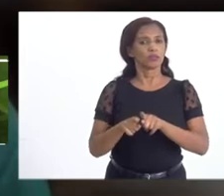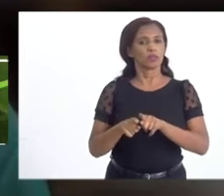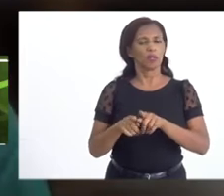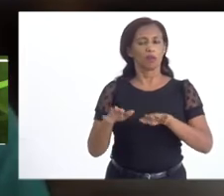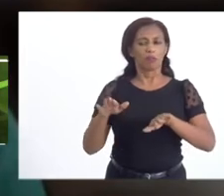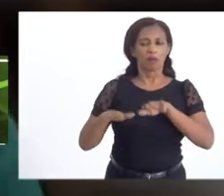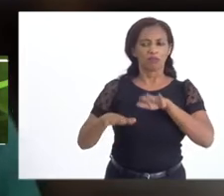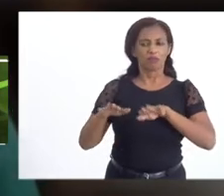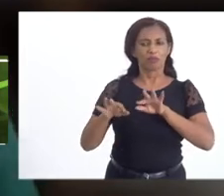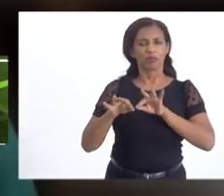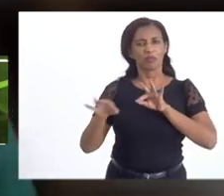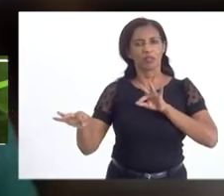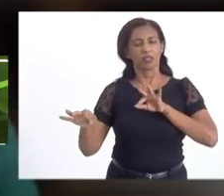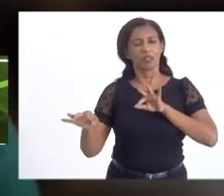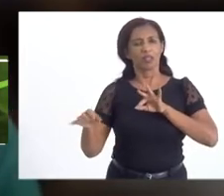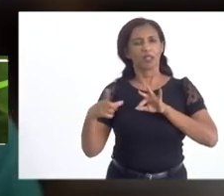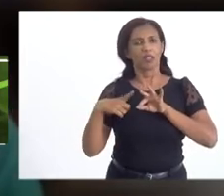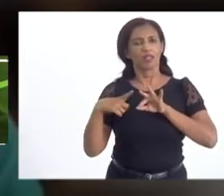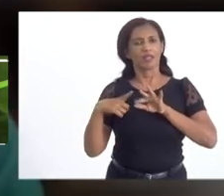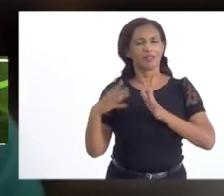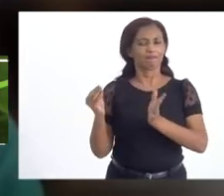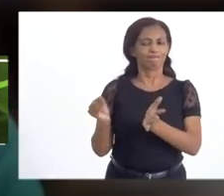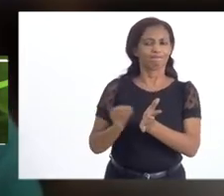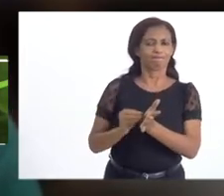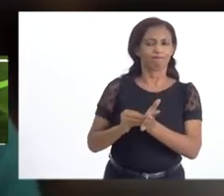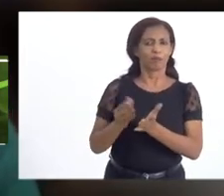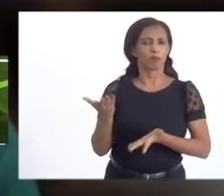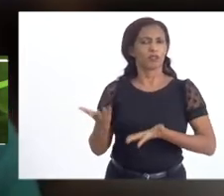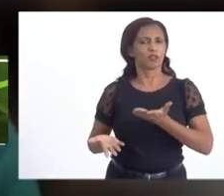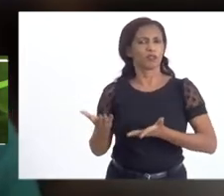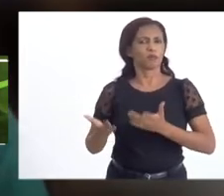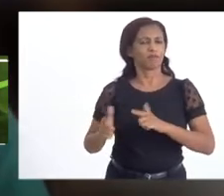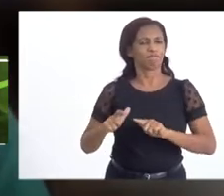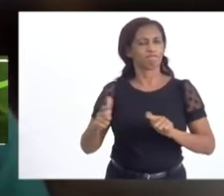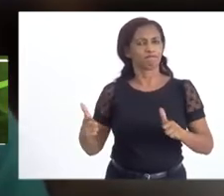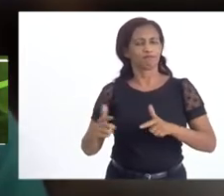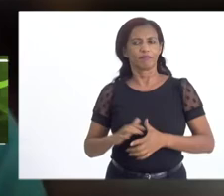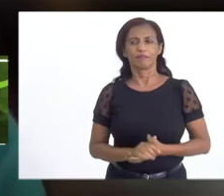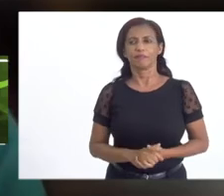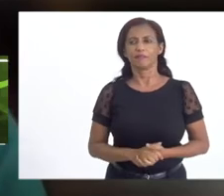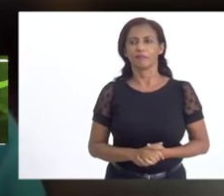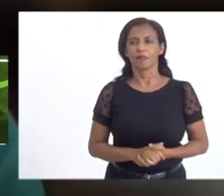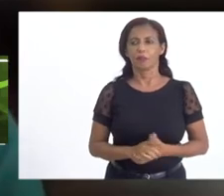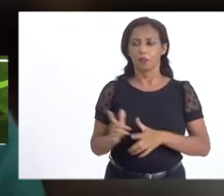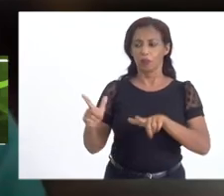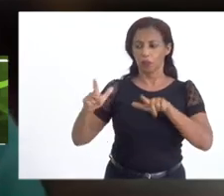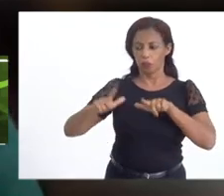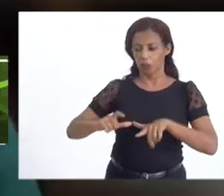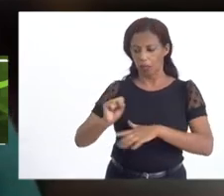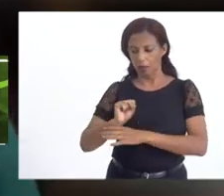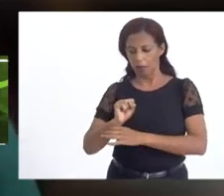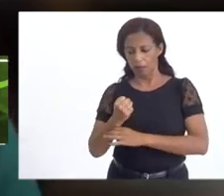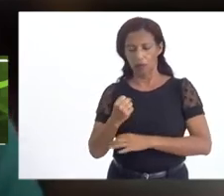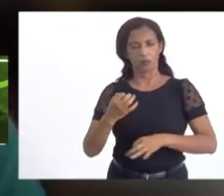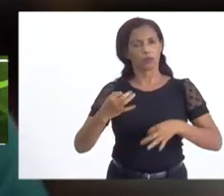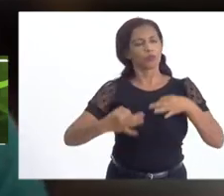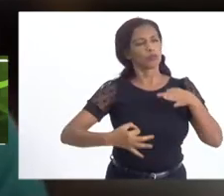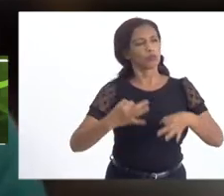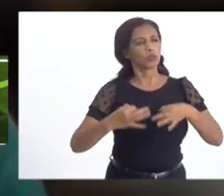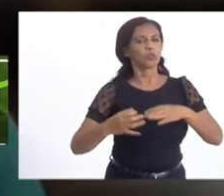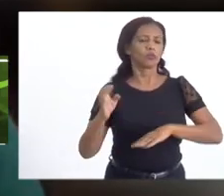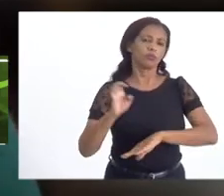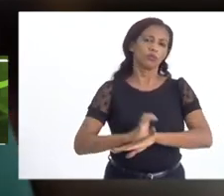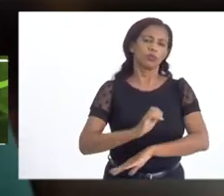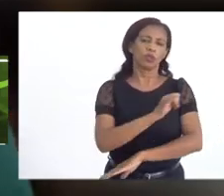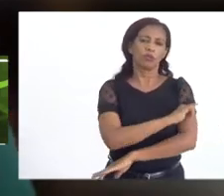médio e longo prazo você traz uma instabilidade muito grande para o ambiente e para a segurança jurídica de negócio no Rio de